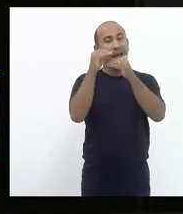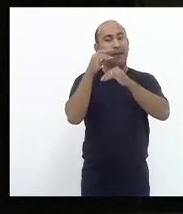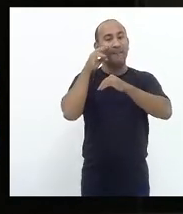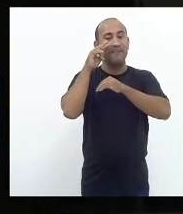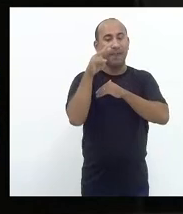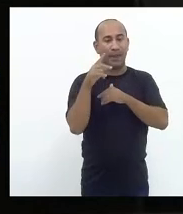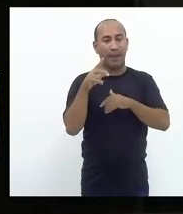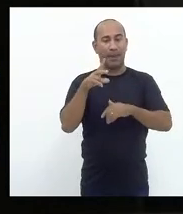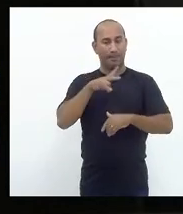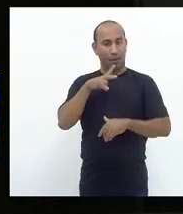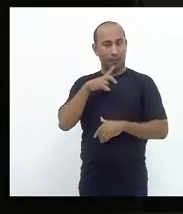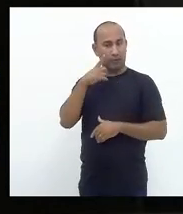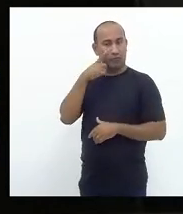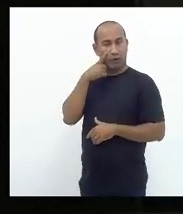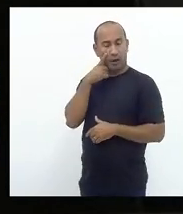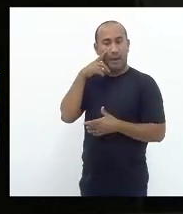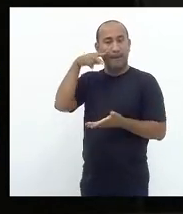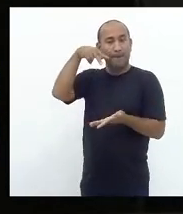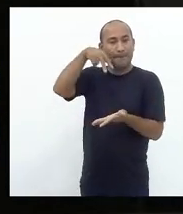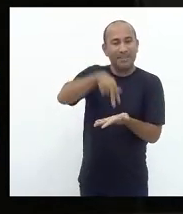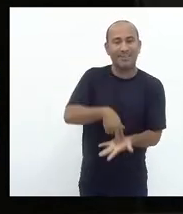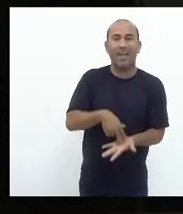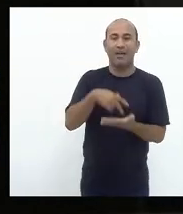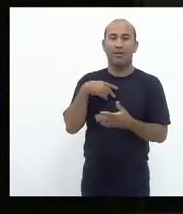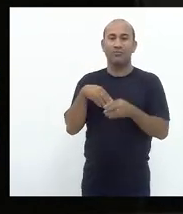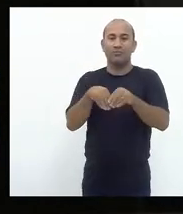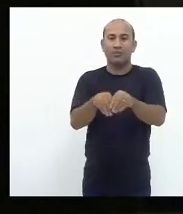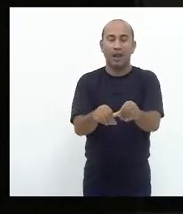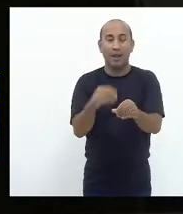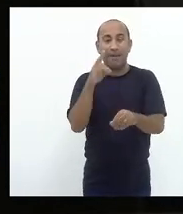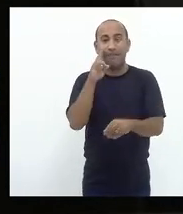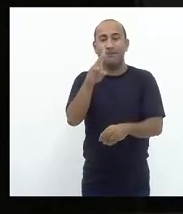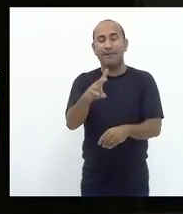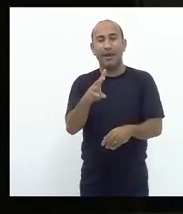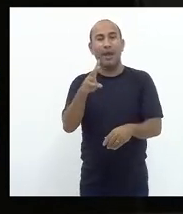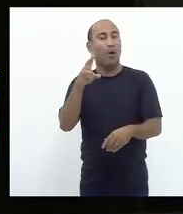olhos, pisar no nosso chão, ver